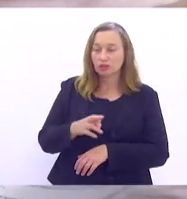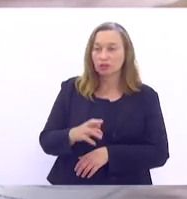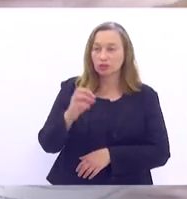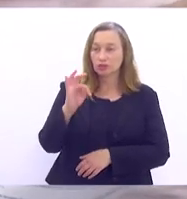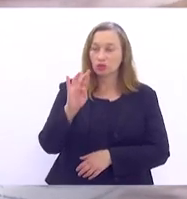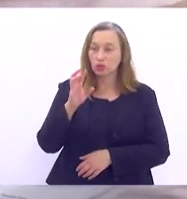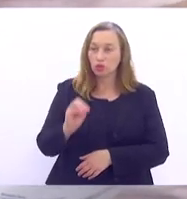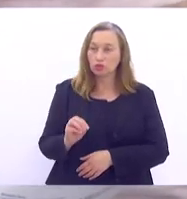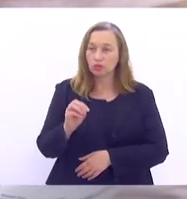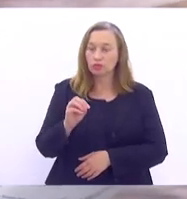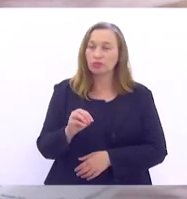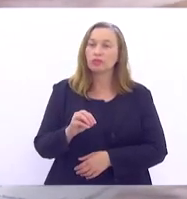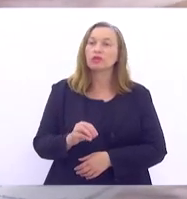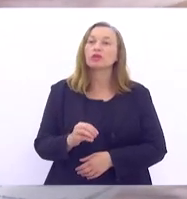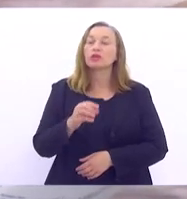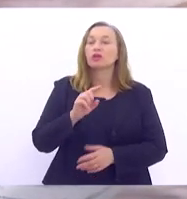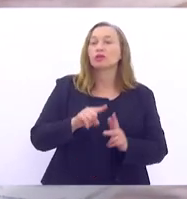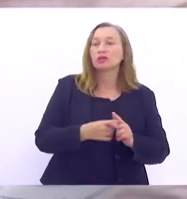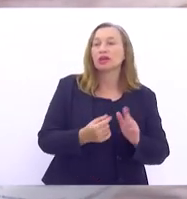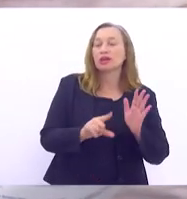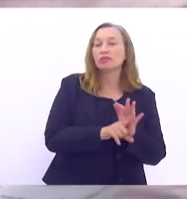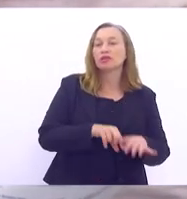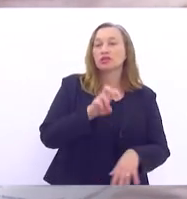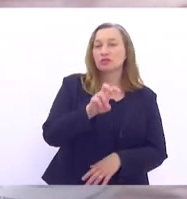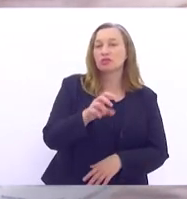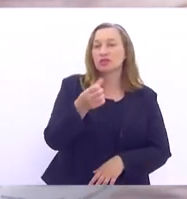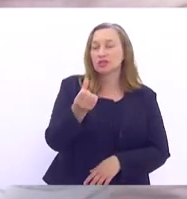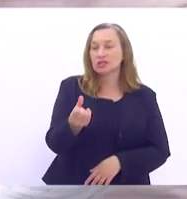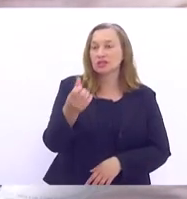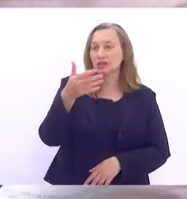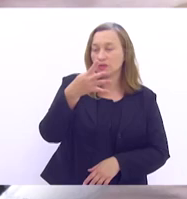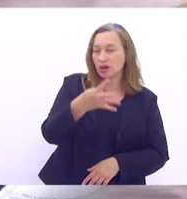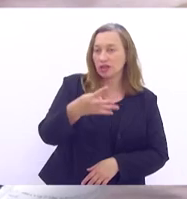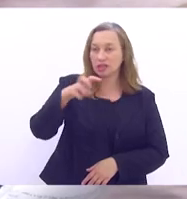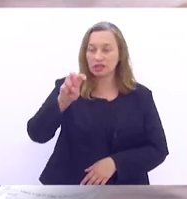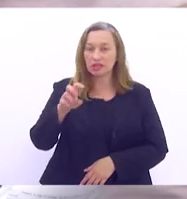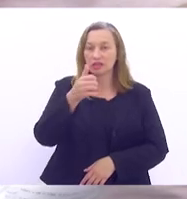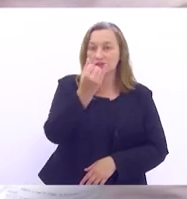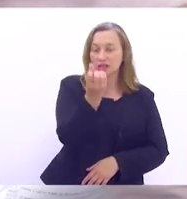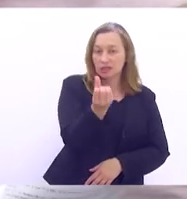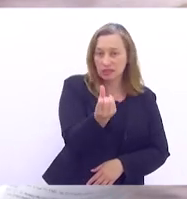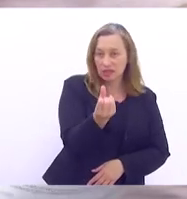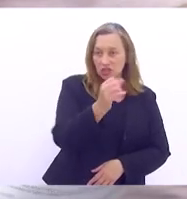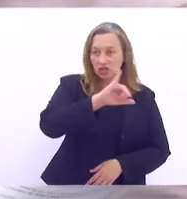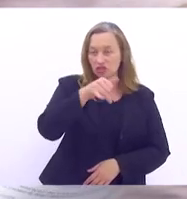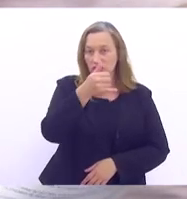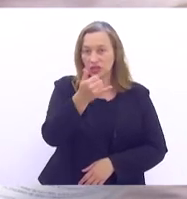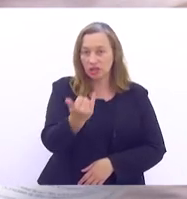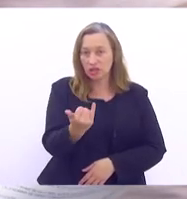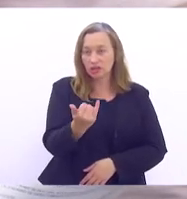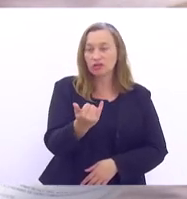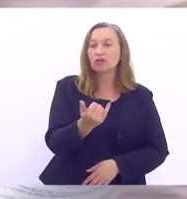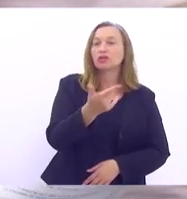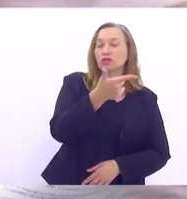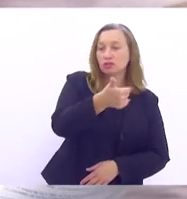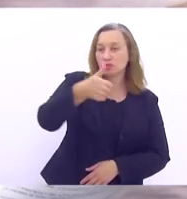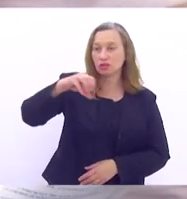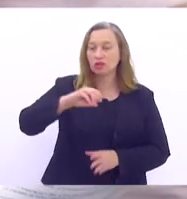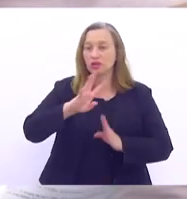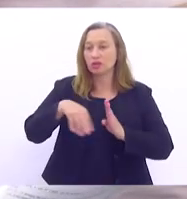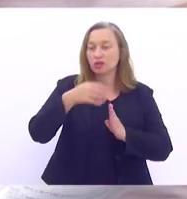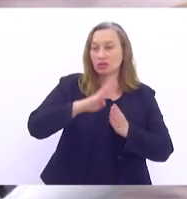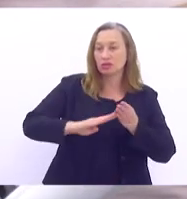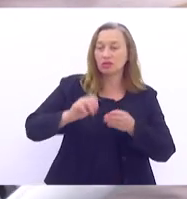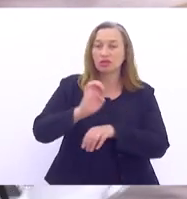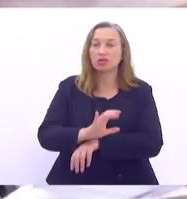altera a lei número 5.645, de 6 de janeiro de 2010, incluindo no calendário oficial do Estado do Rio de Janeiro o Dia